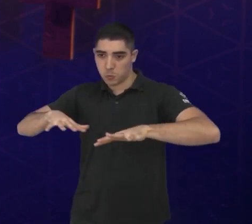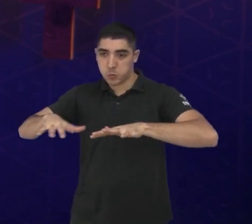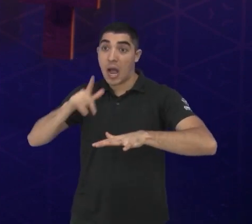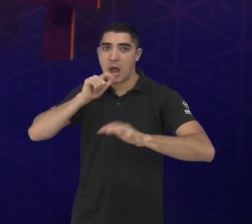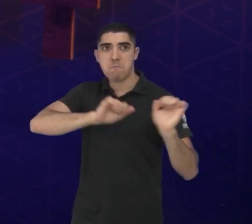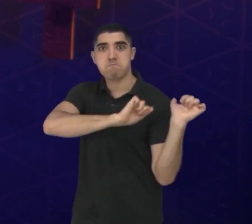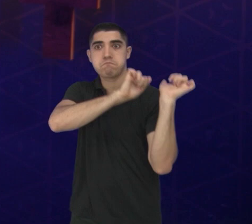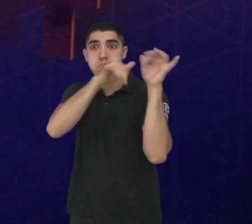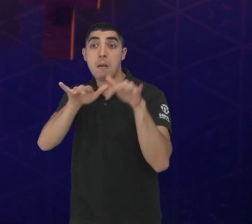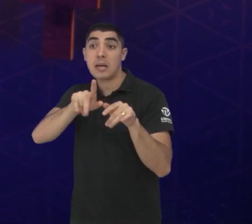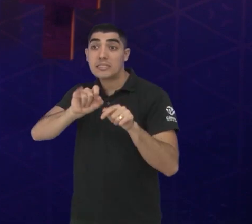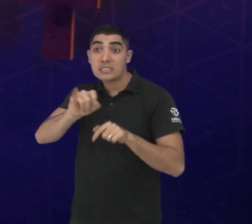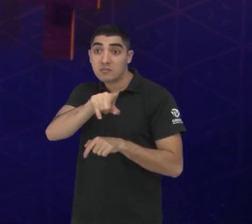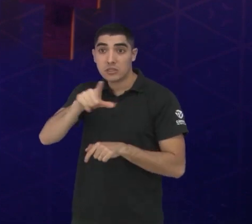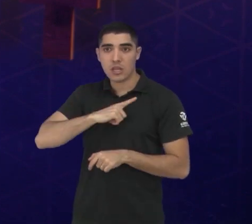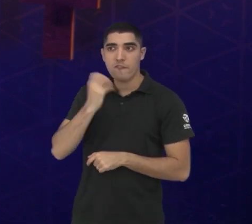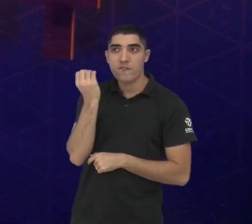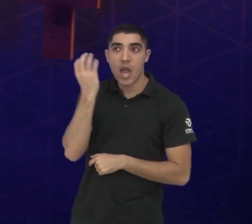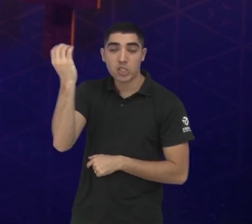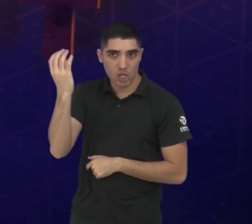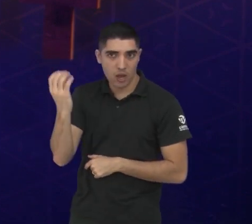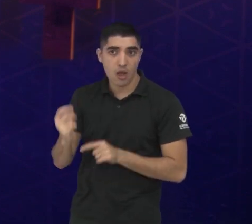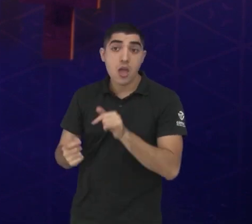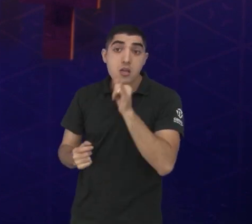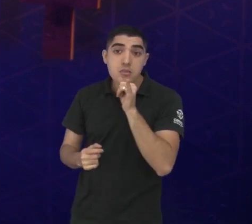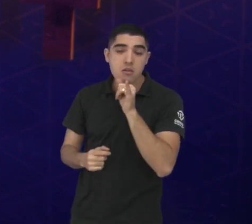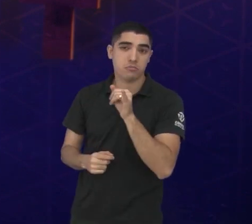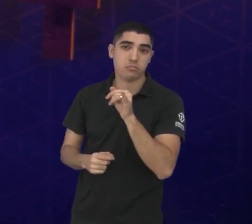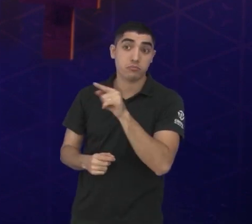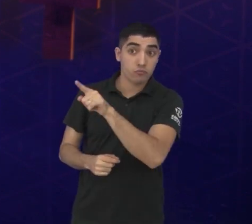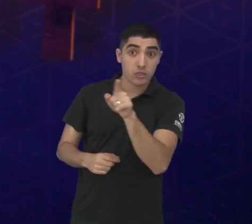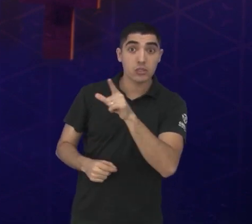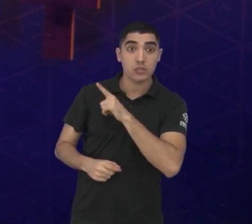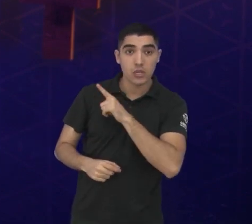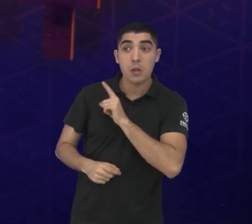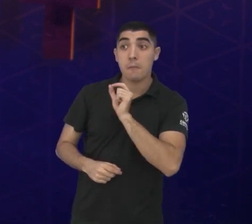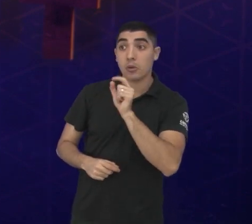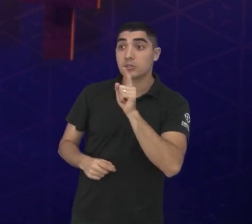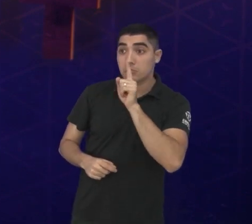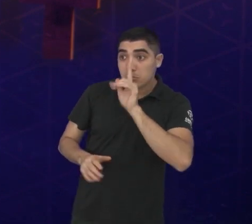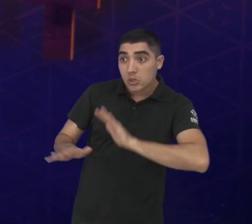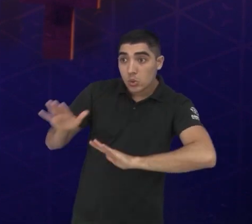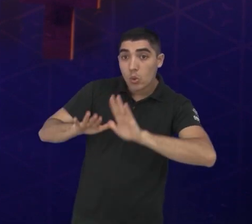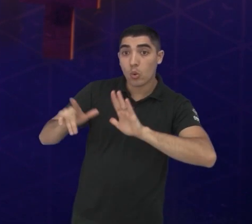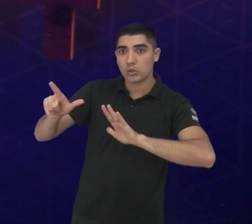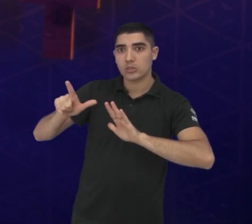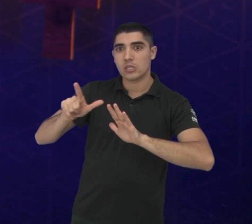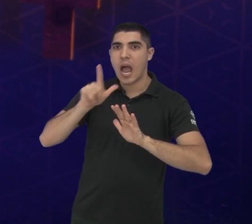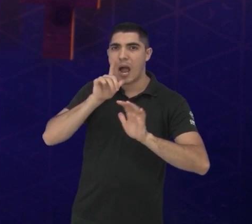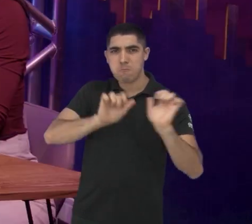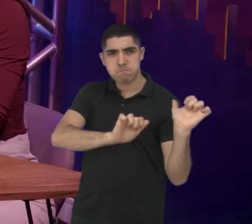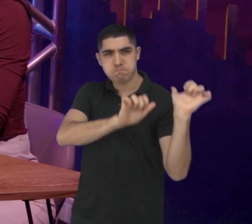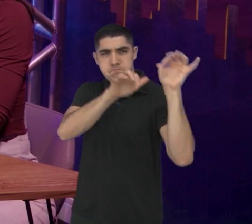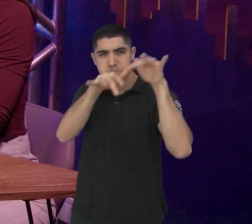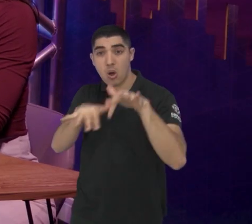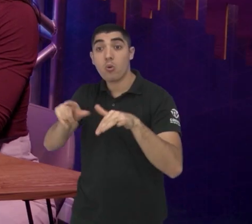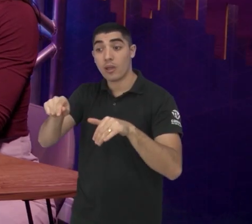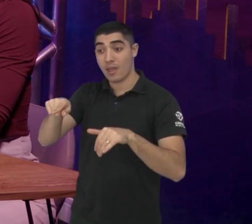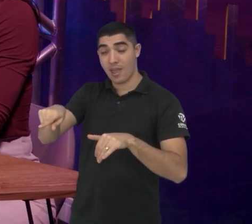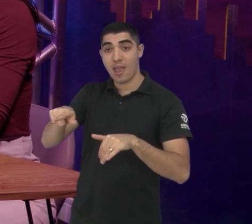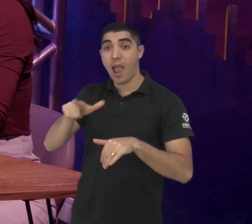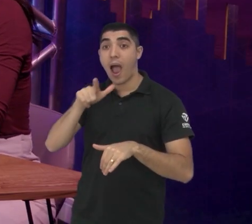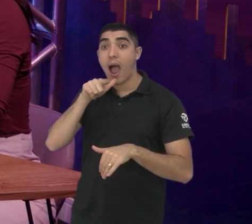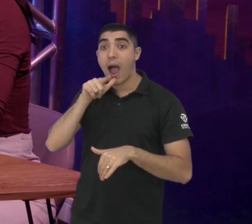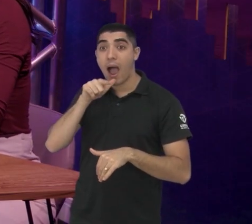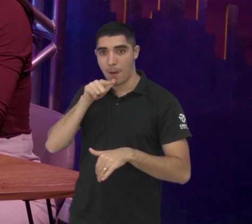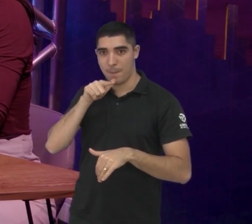alguém está viajando, né? Um dos indicativos que pode ter um tsunami, além do terremoto, é que o